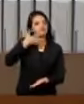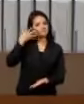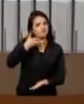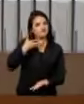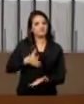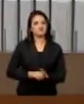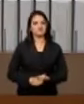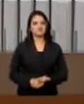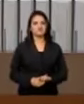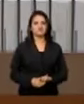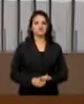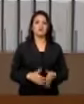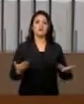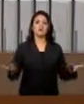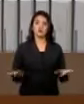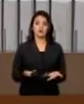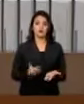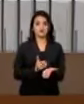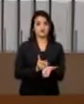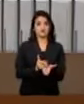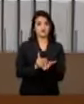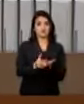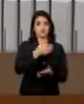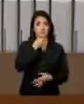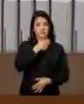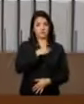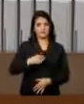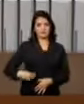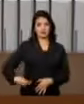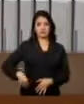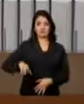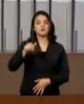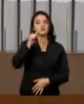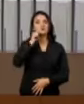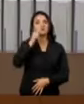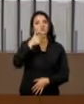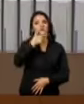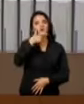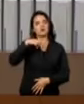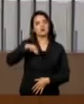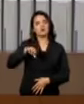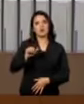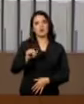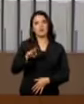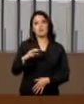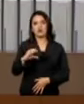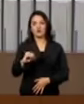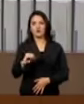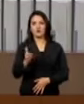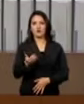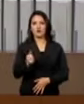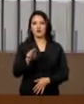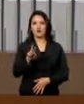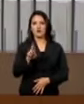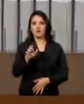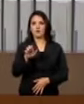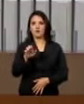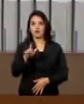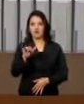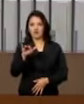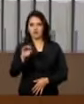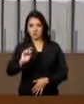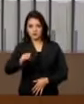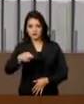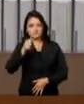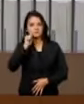Passo a palavra inicialmente ao ministro Marco Aurélio. Há inúmeras inscrições